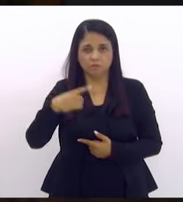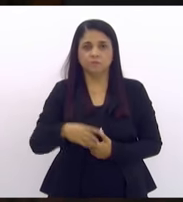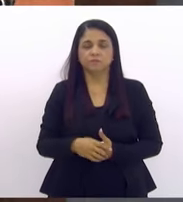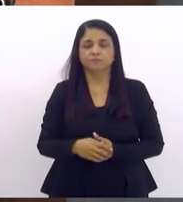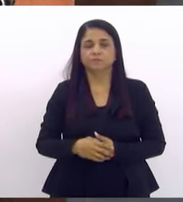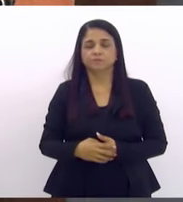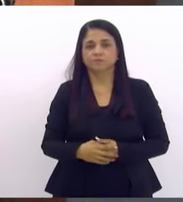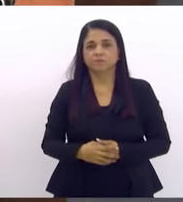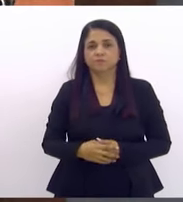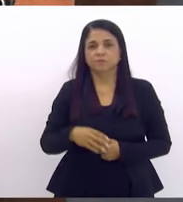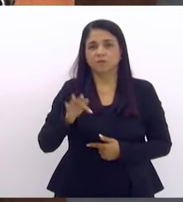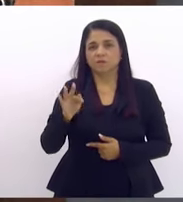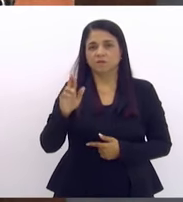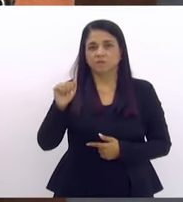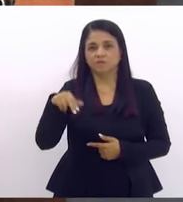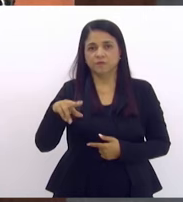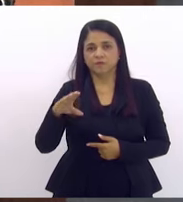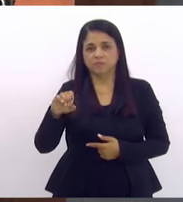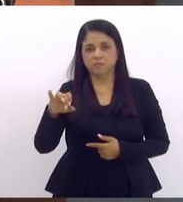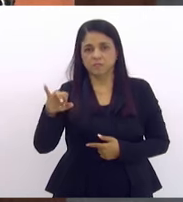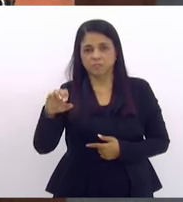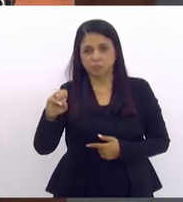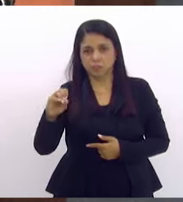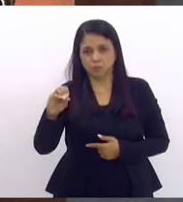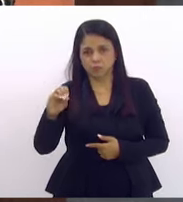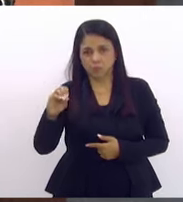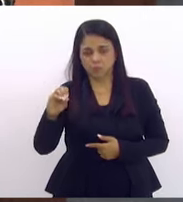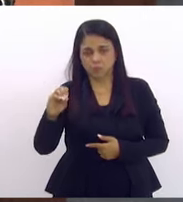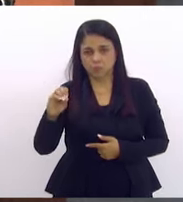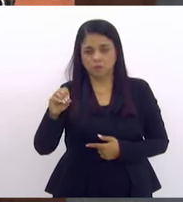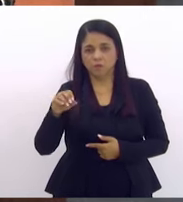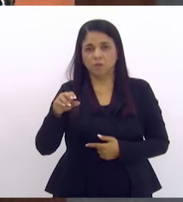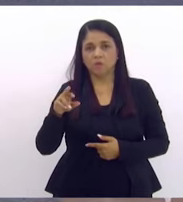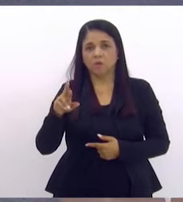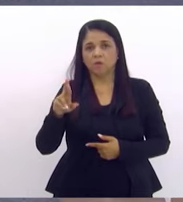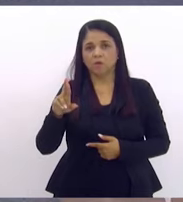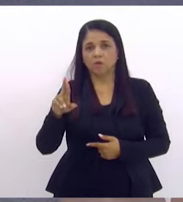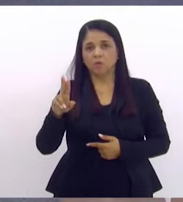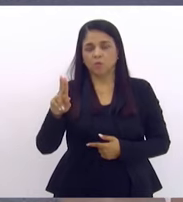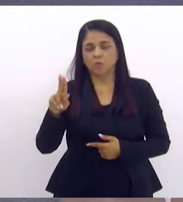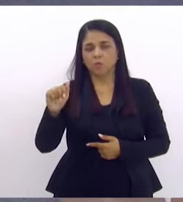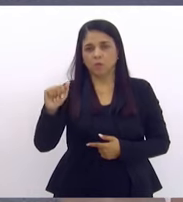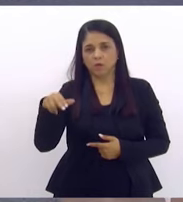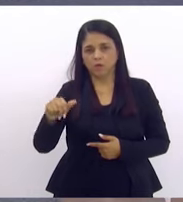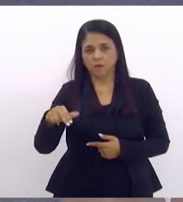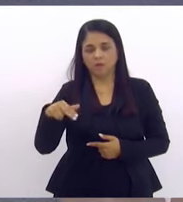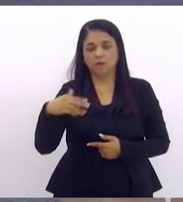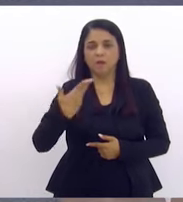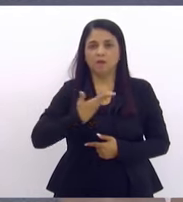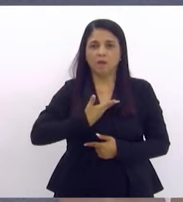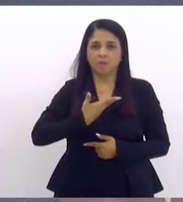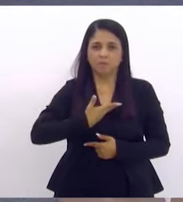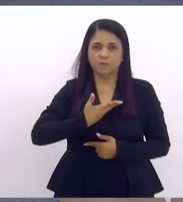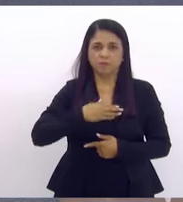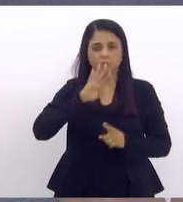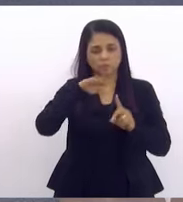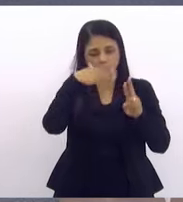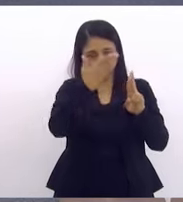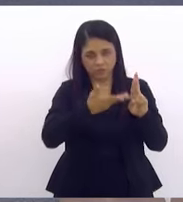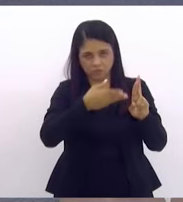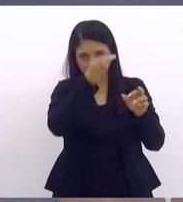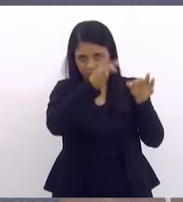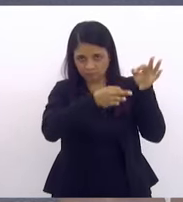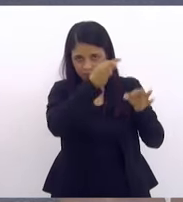advogado Francisco Juan de Lima Amigo do amigo do